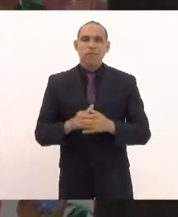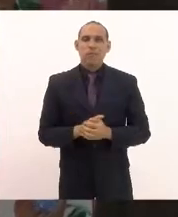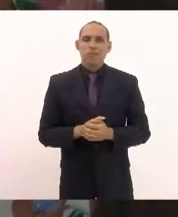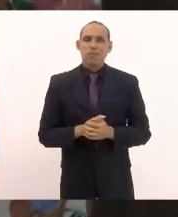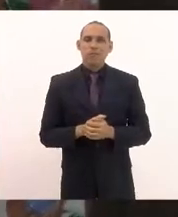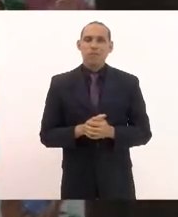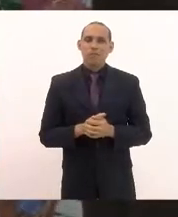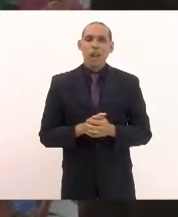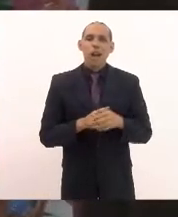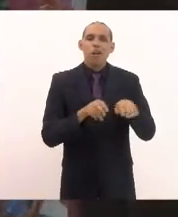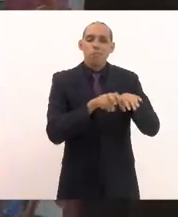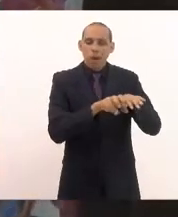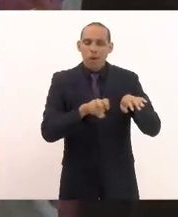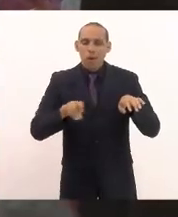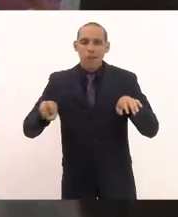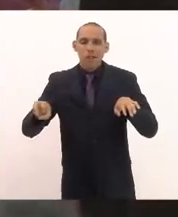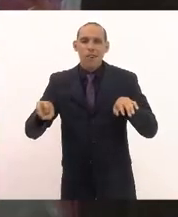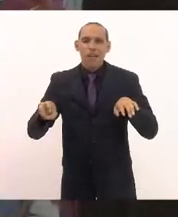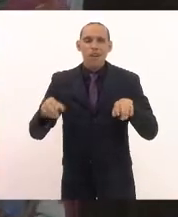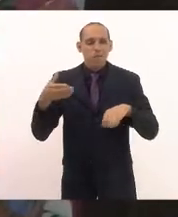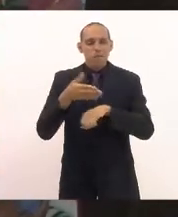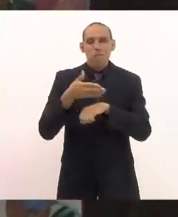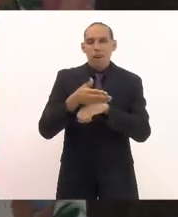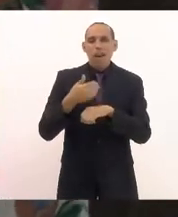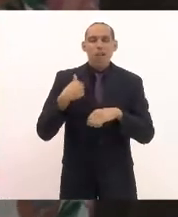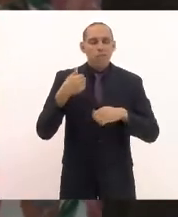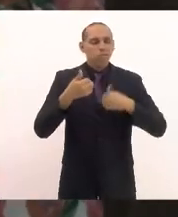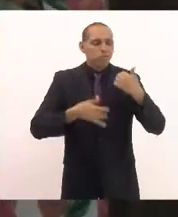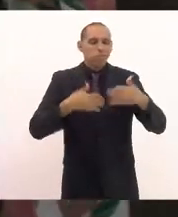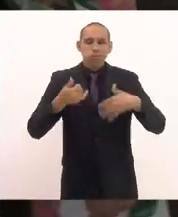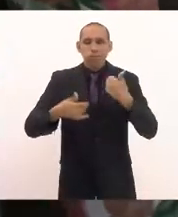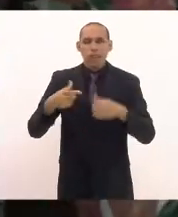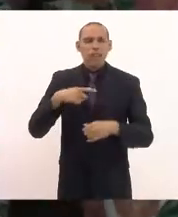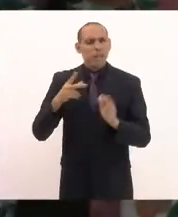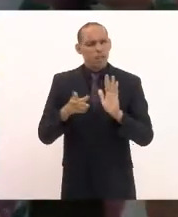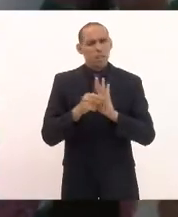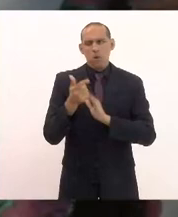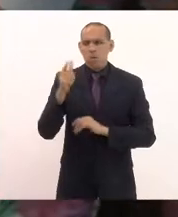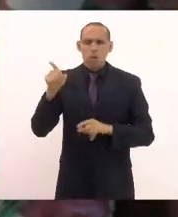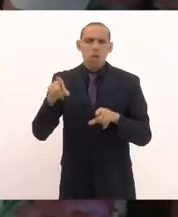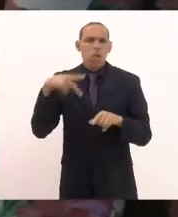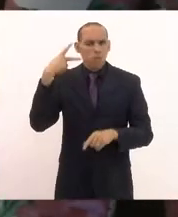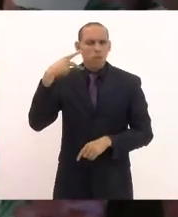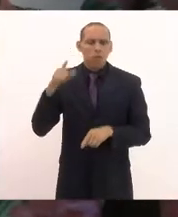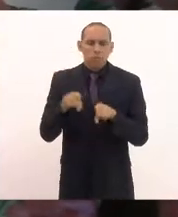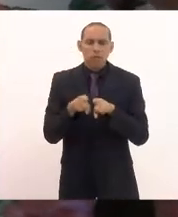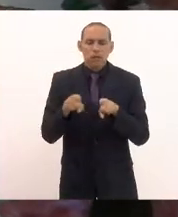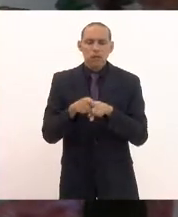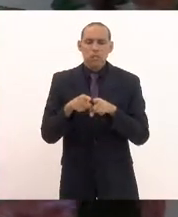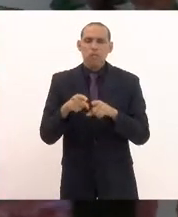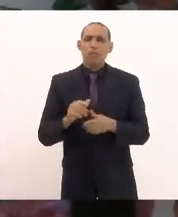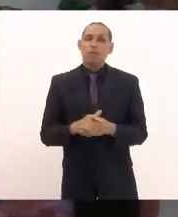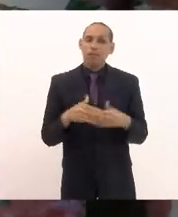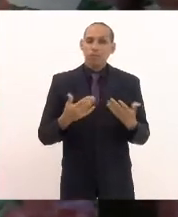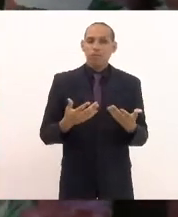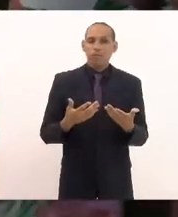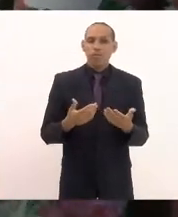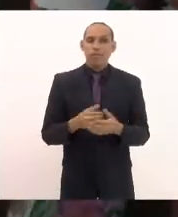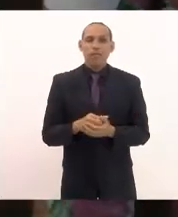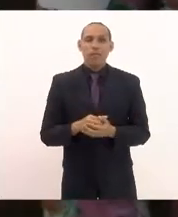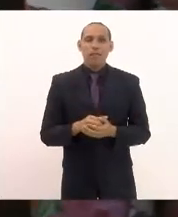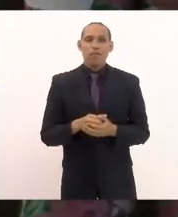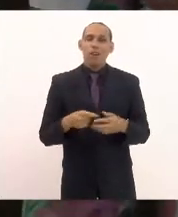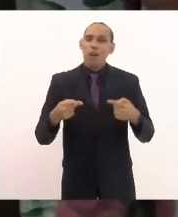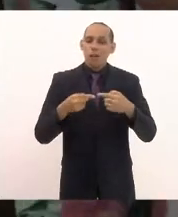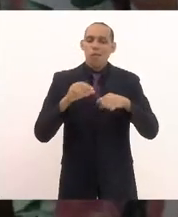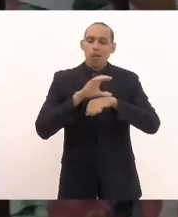na mesa de entrada de emendas, como já verifiquei que tem emendas de outros parlamentares também. Então, parecer,